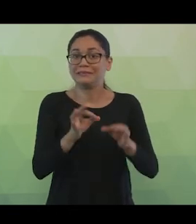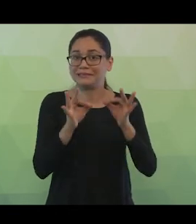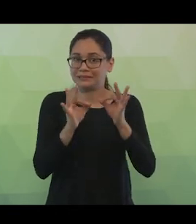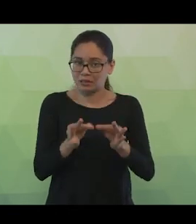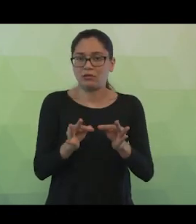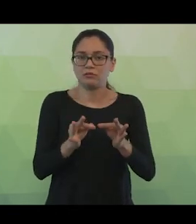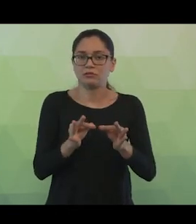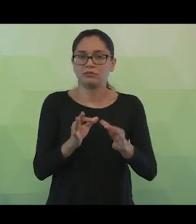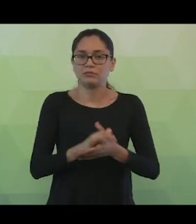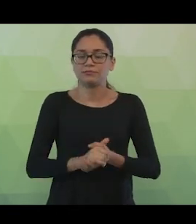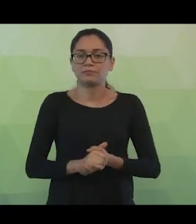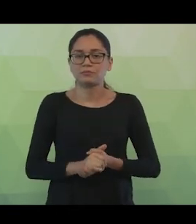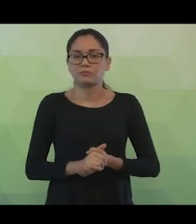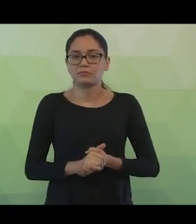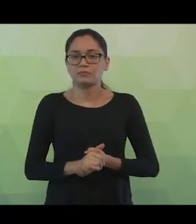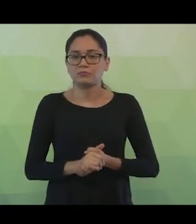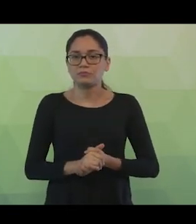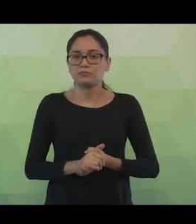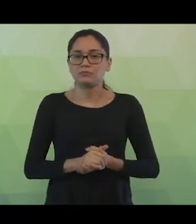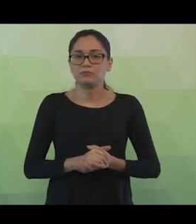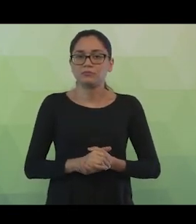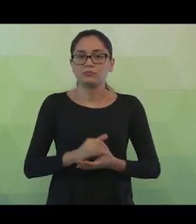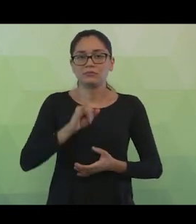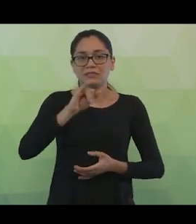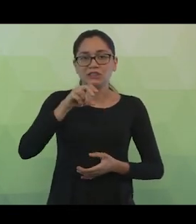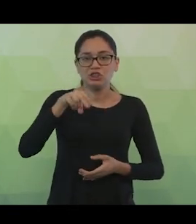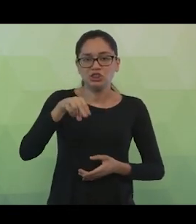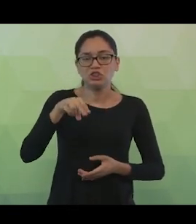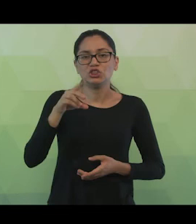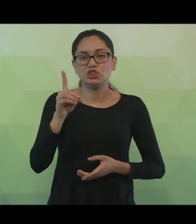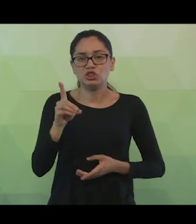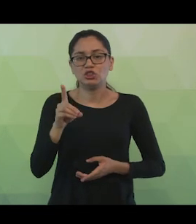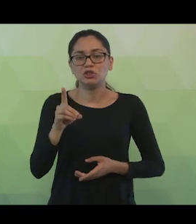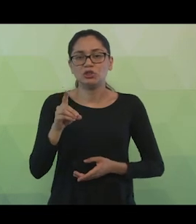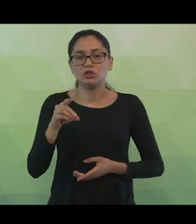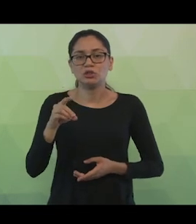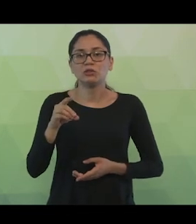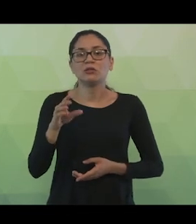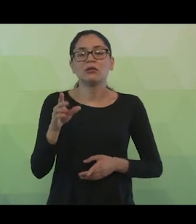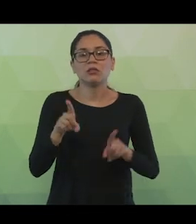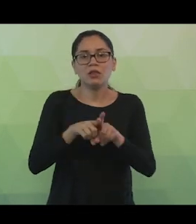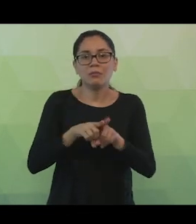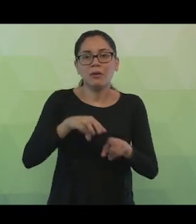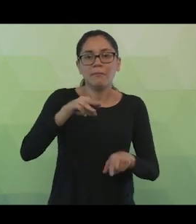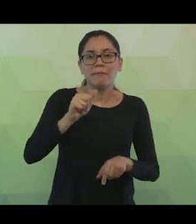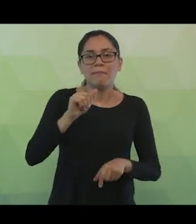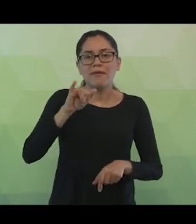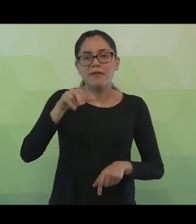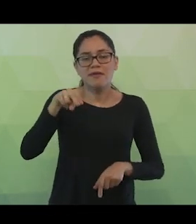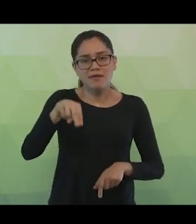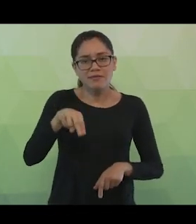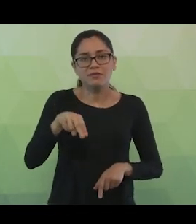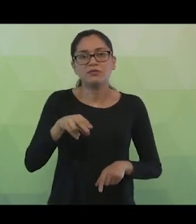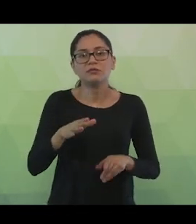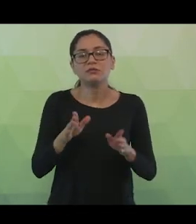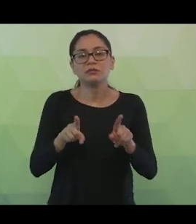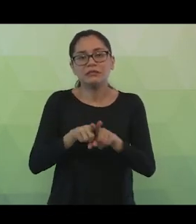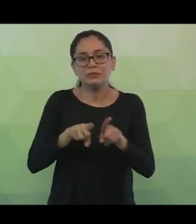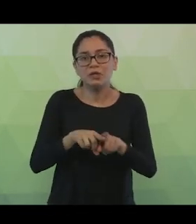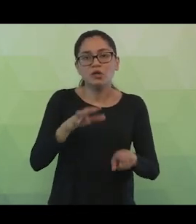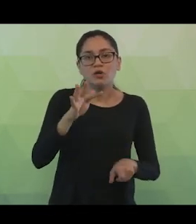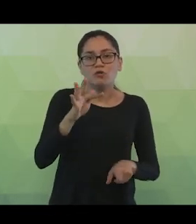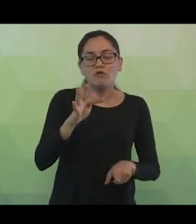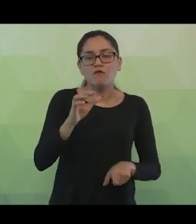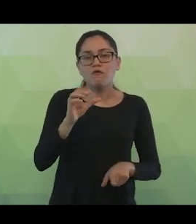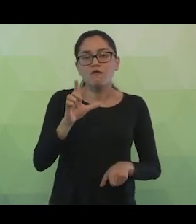correta. Assim vale para int, float, main, printf, scanf. Eles não podem